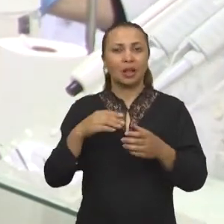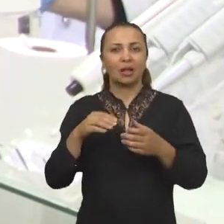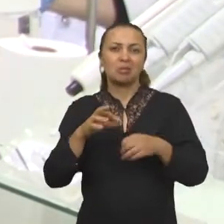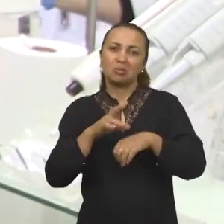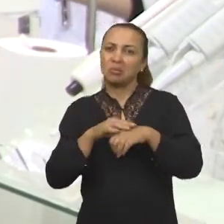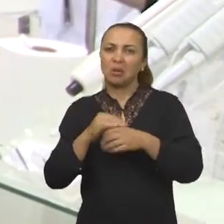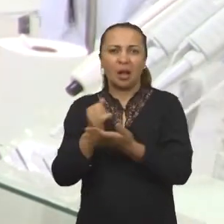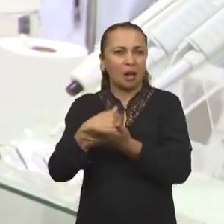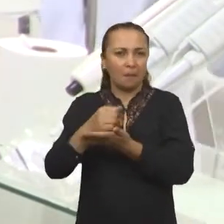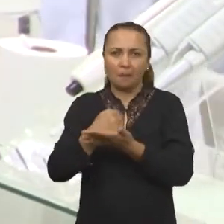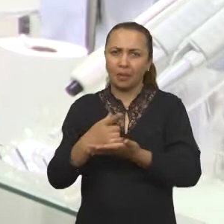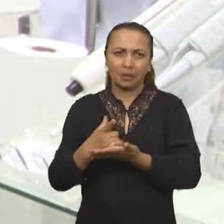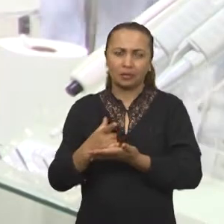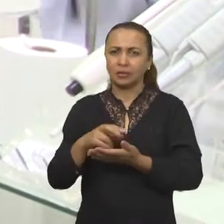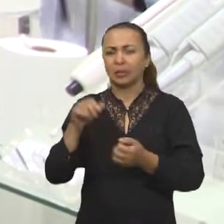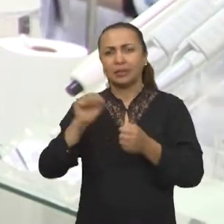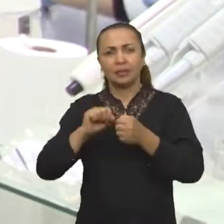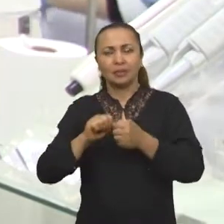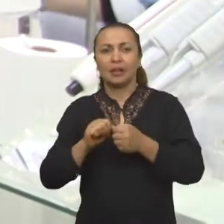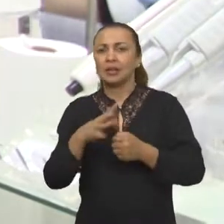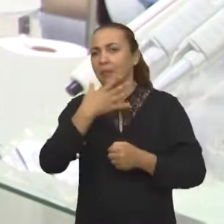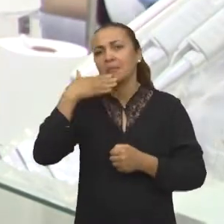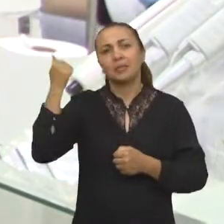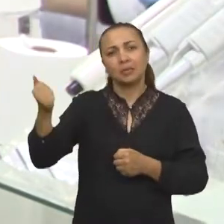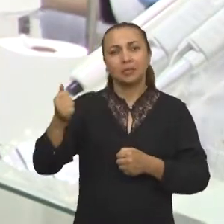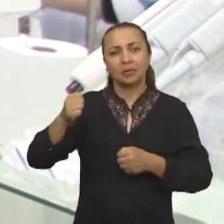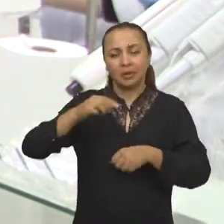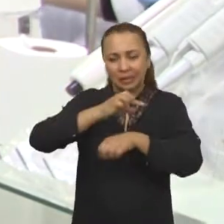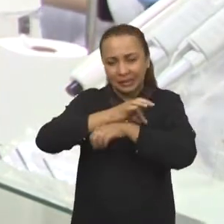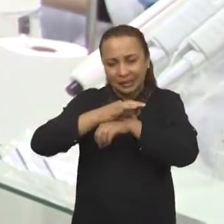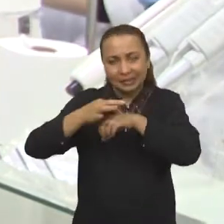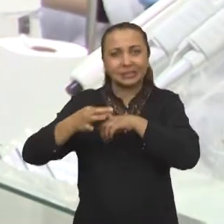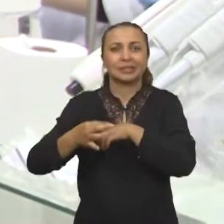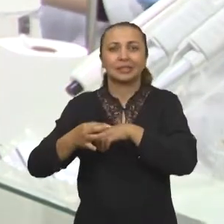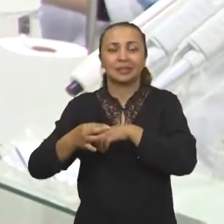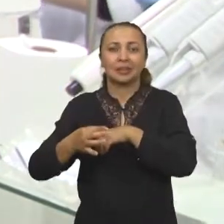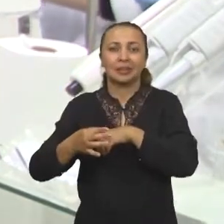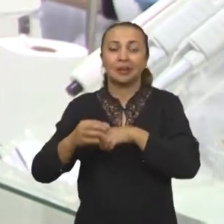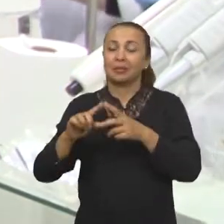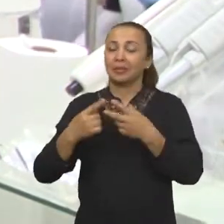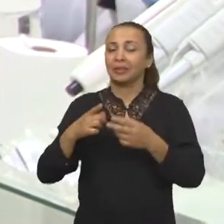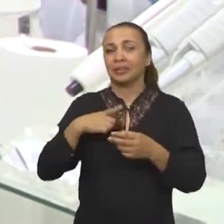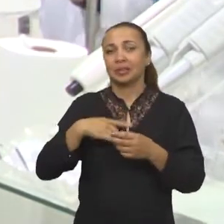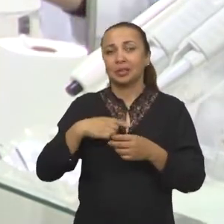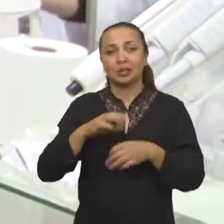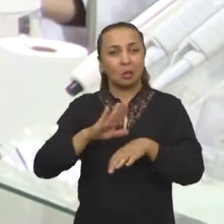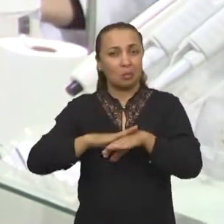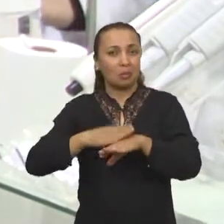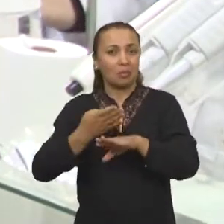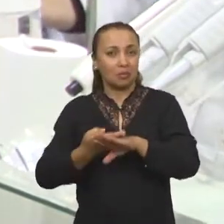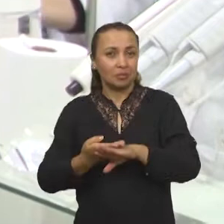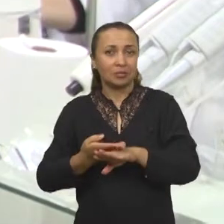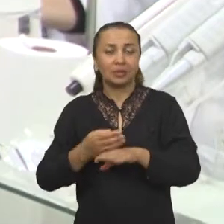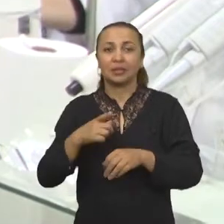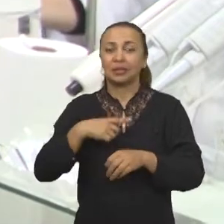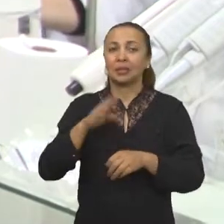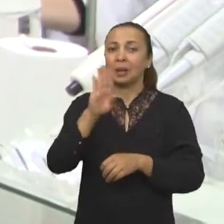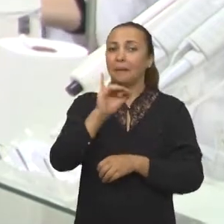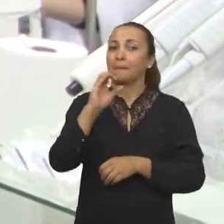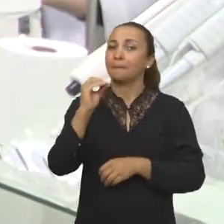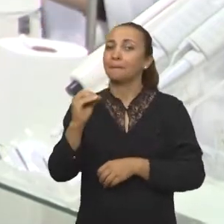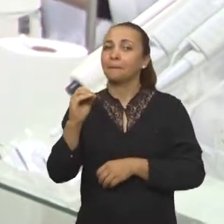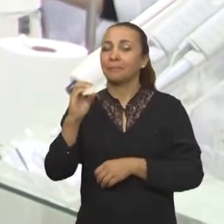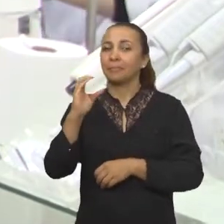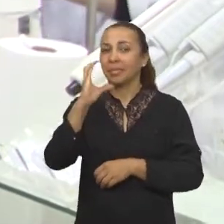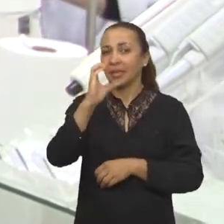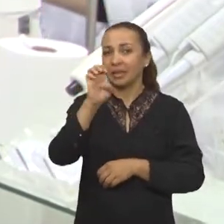ativo, como que potencializa a cicatrização. Então já existe no mercado matrizes ou curativos à base de